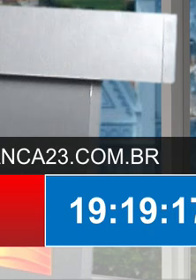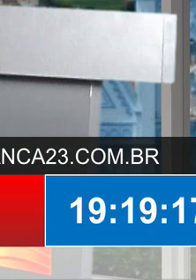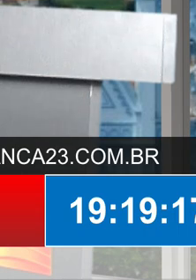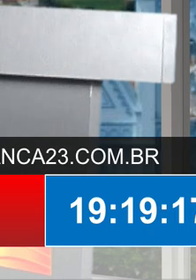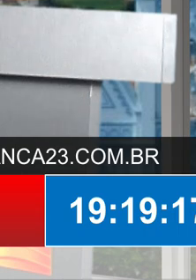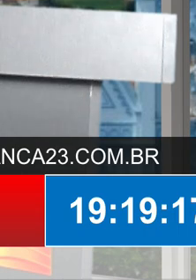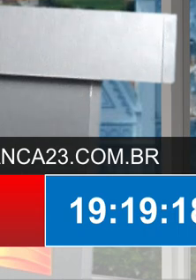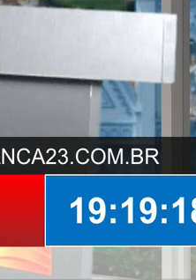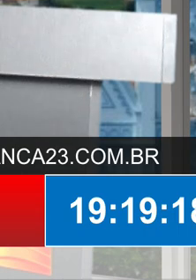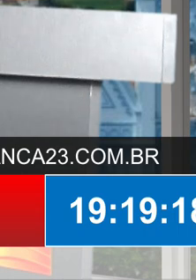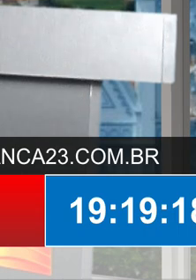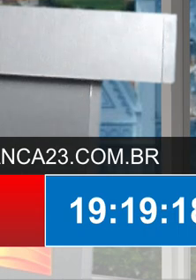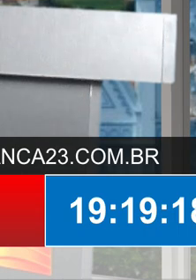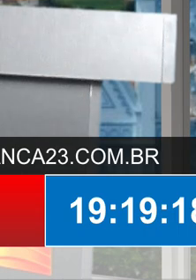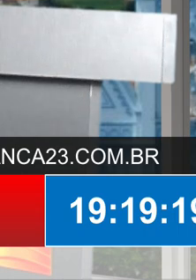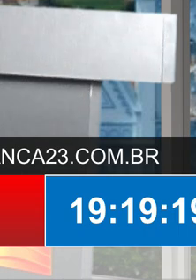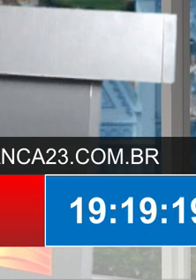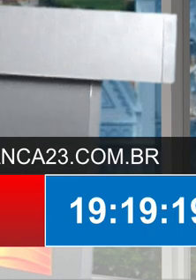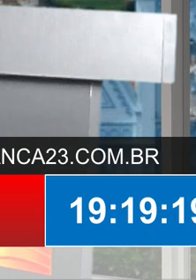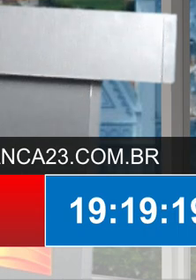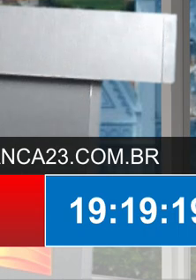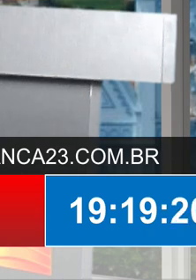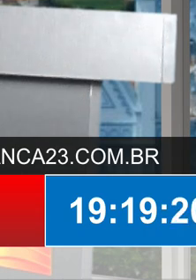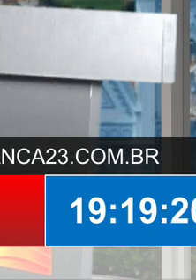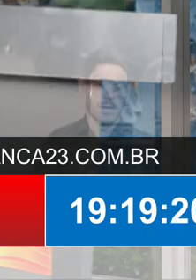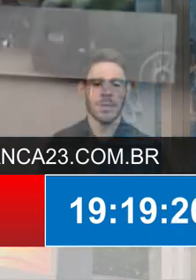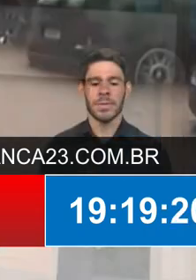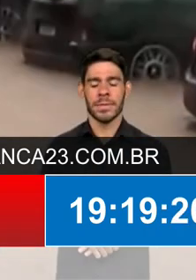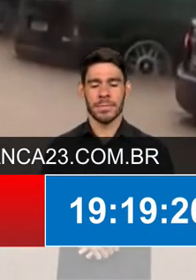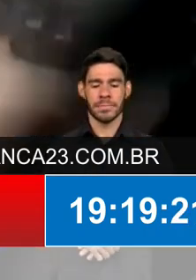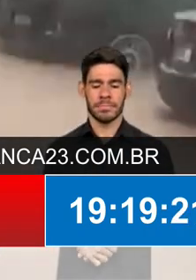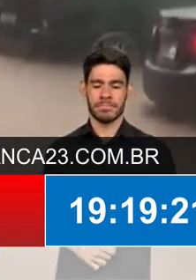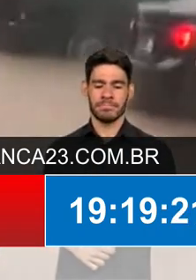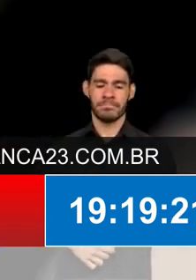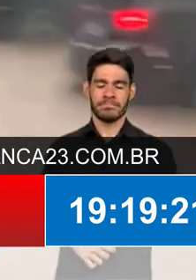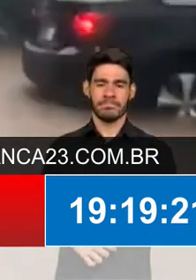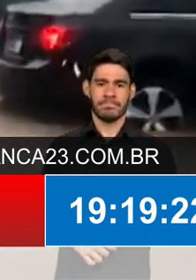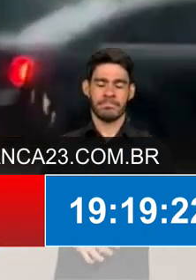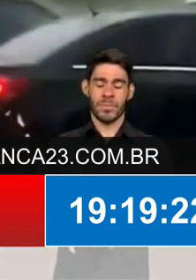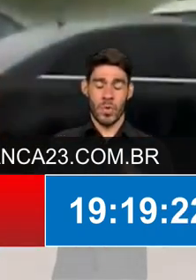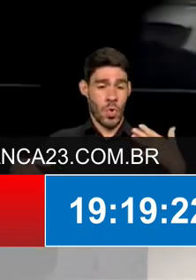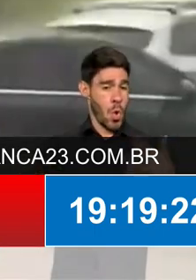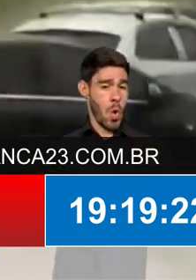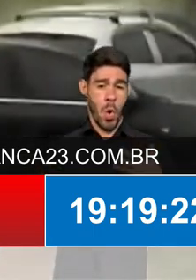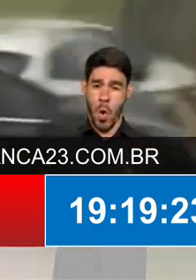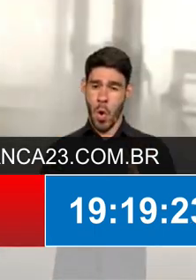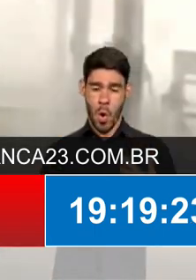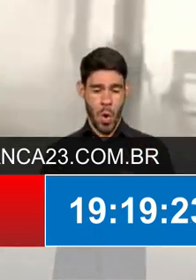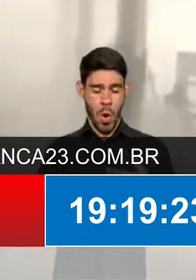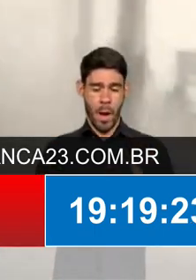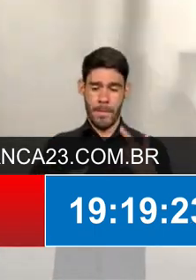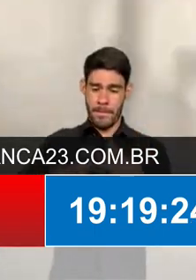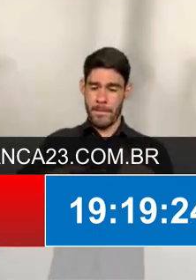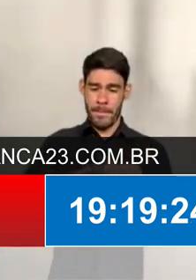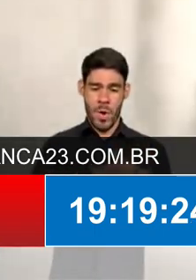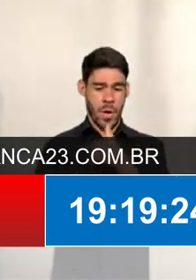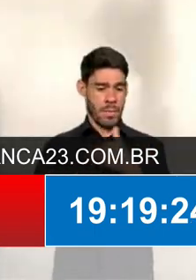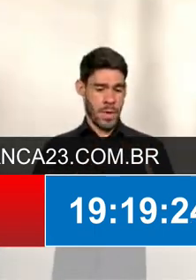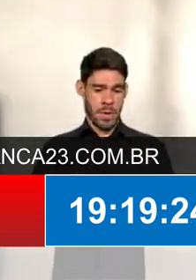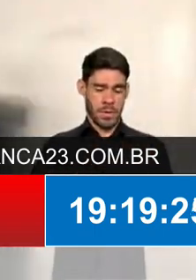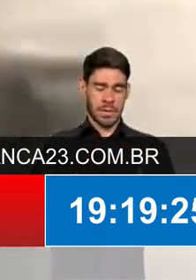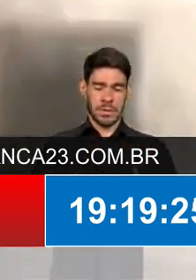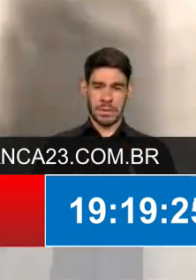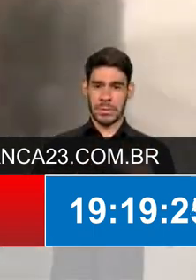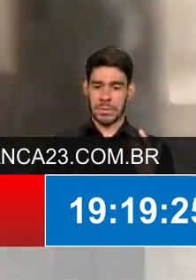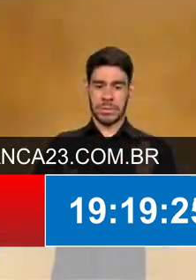algumas adaptações. Vamos ver na reportagem. Estado de calamidade pública ou registro